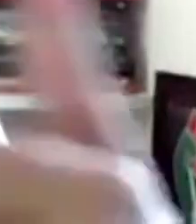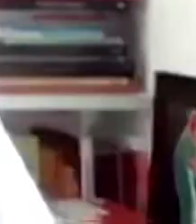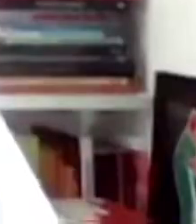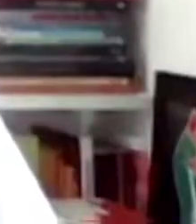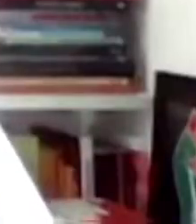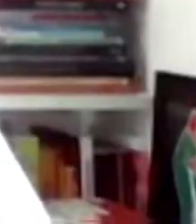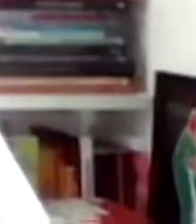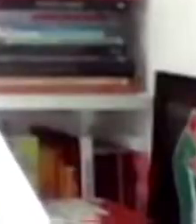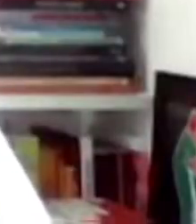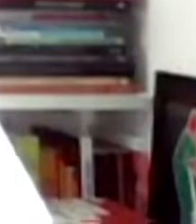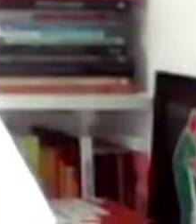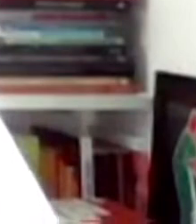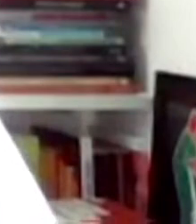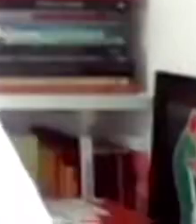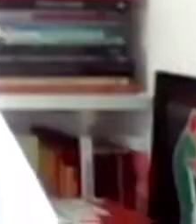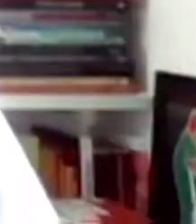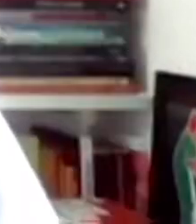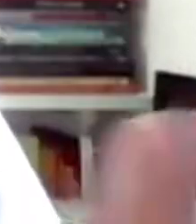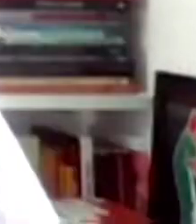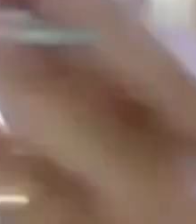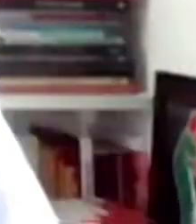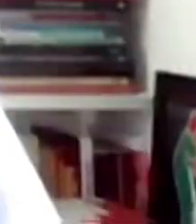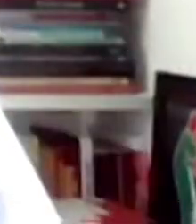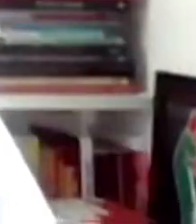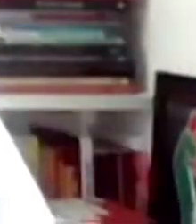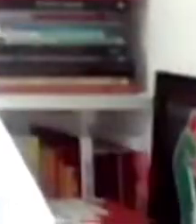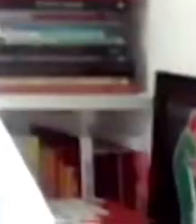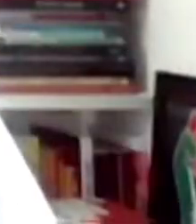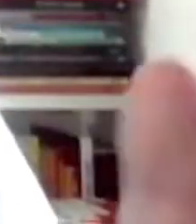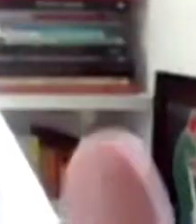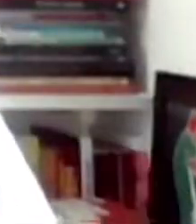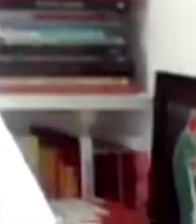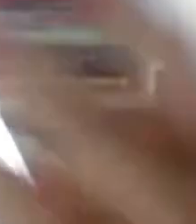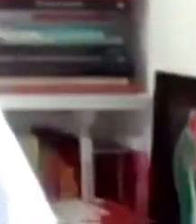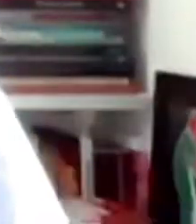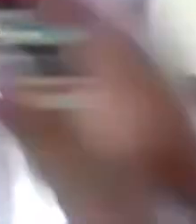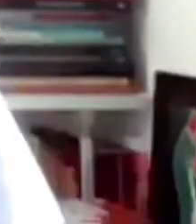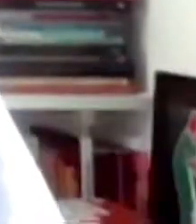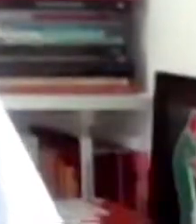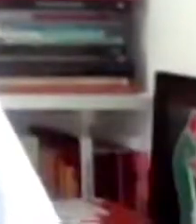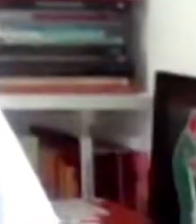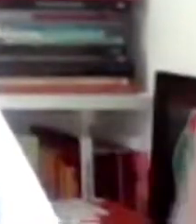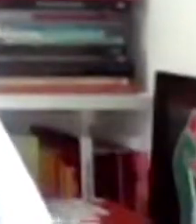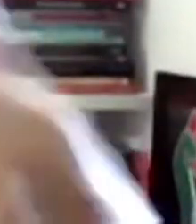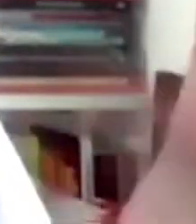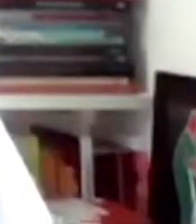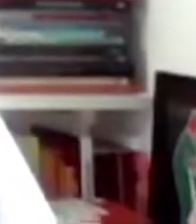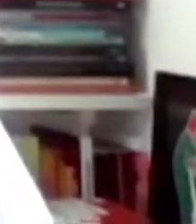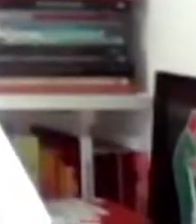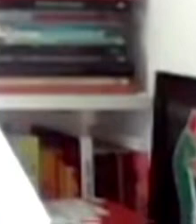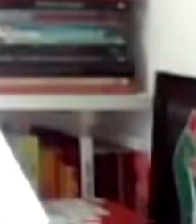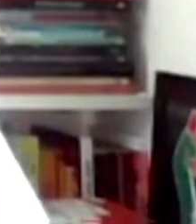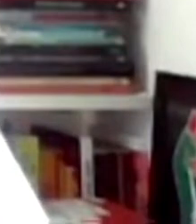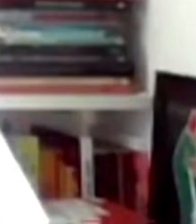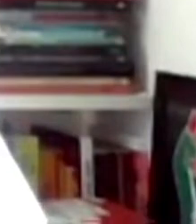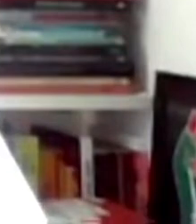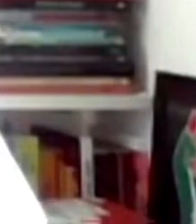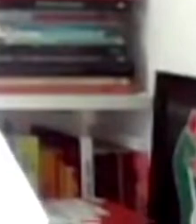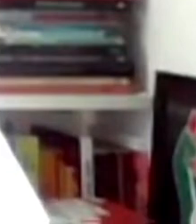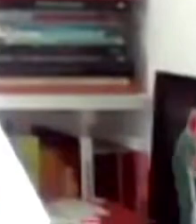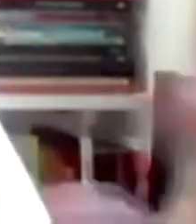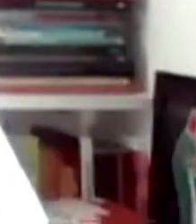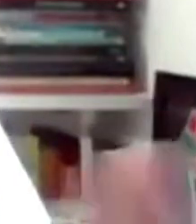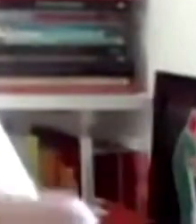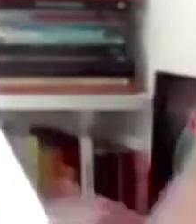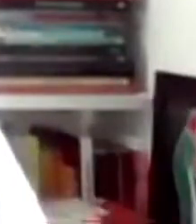chama Somos Todas Professoras, a primeira resposta, né, diz, bom, se vocês querem ser professoras, prestem concurso de professoras.